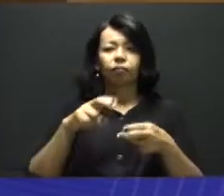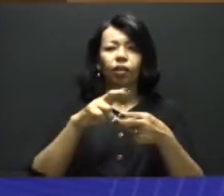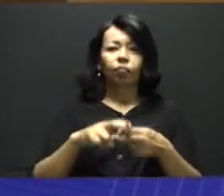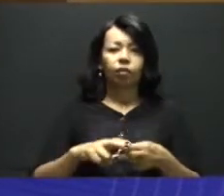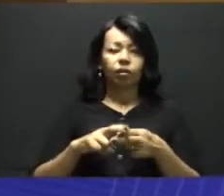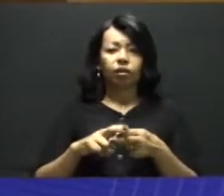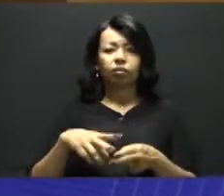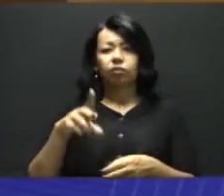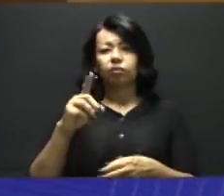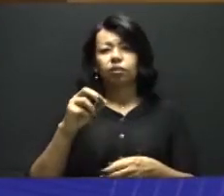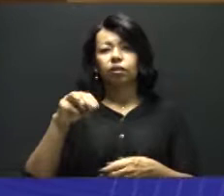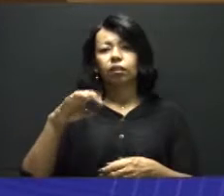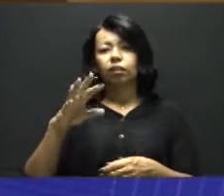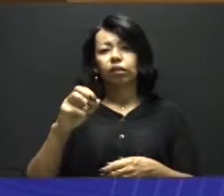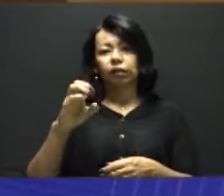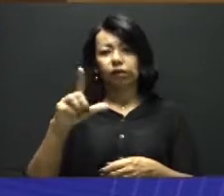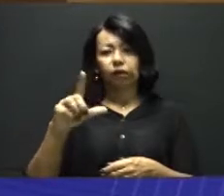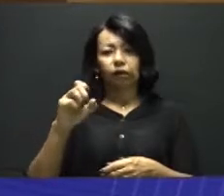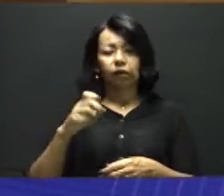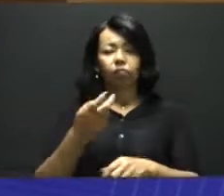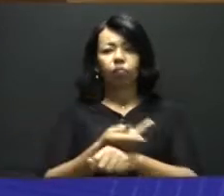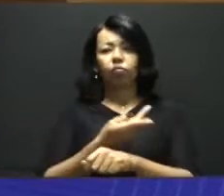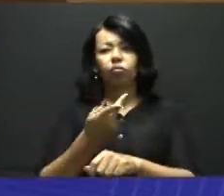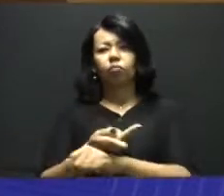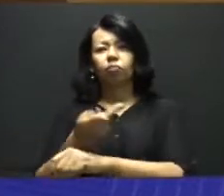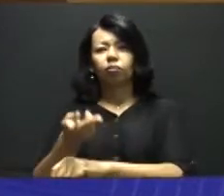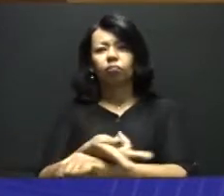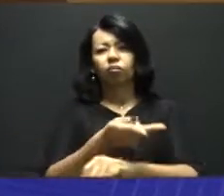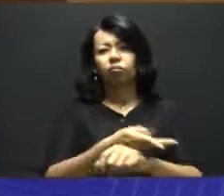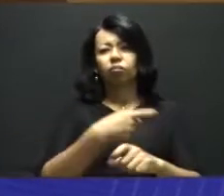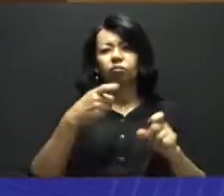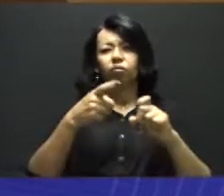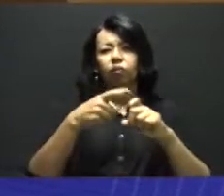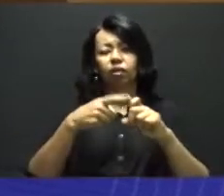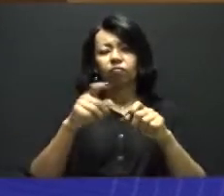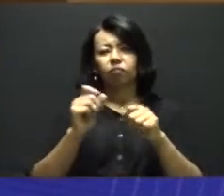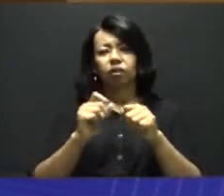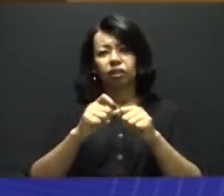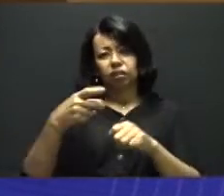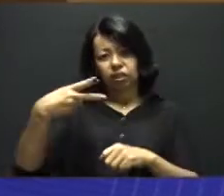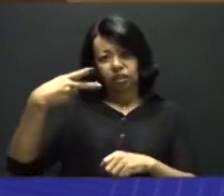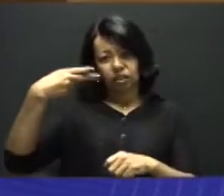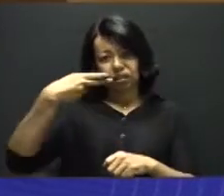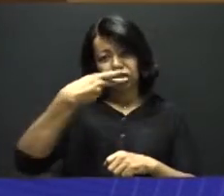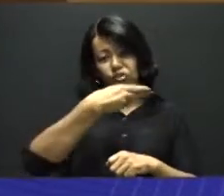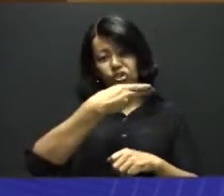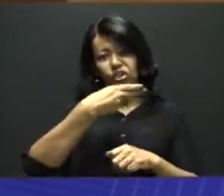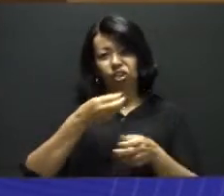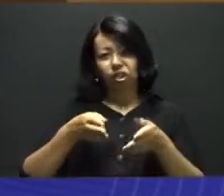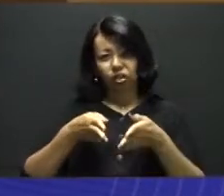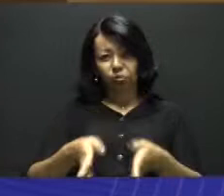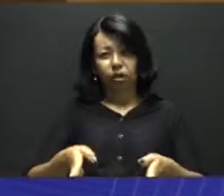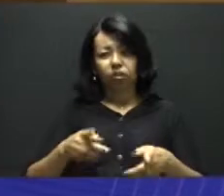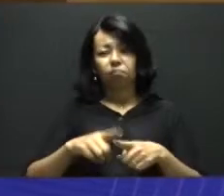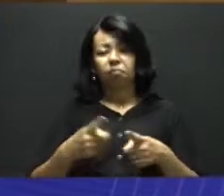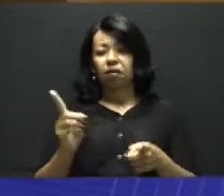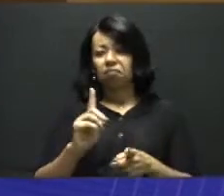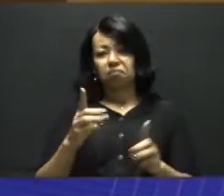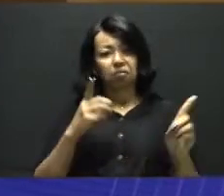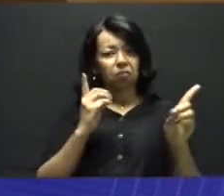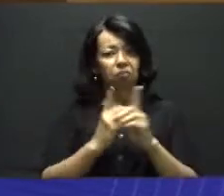danielle procurou médicos por toda a baixada santista fizesse a cirurgia eo parto mas não